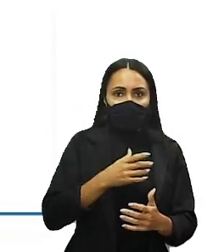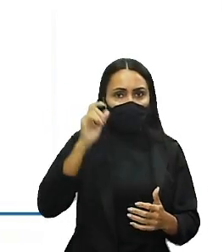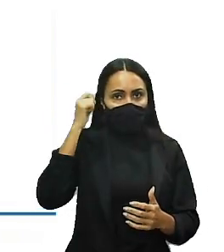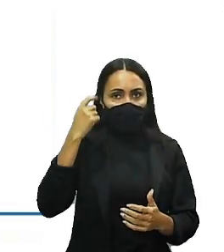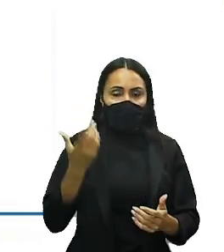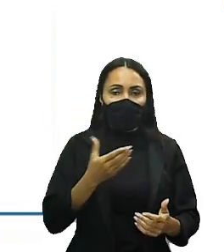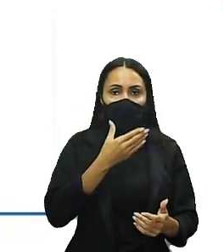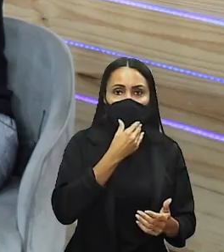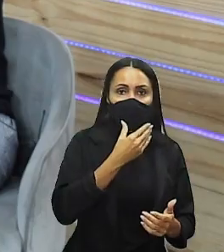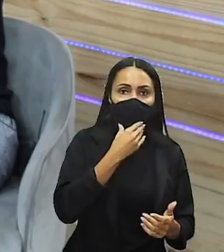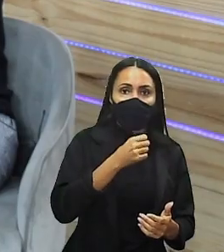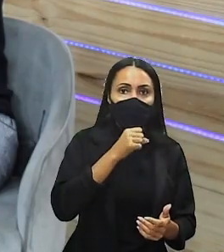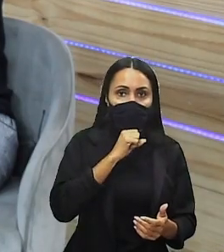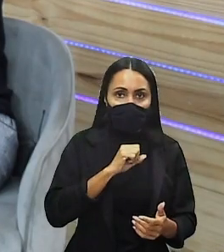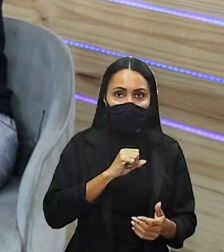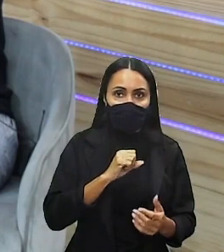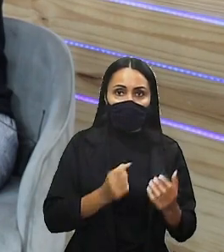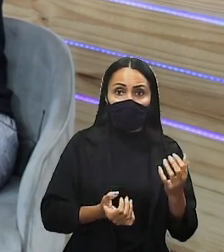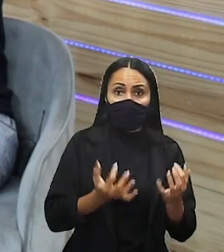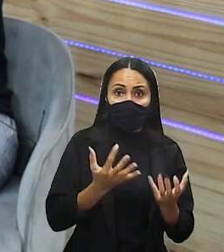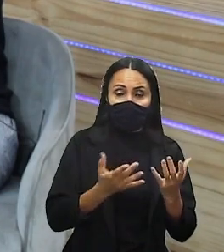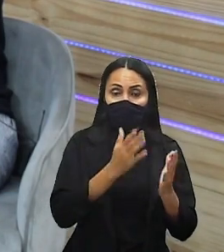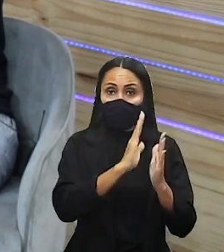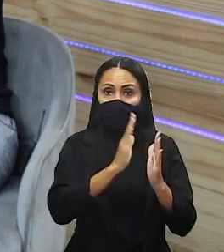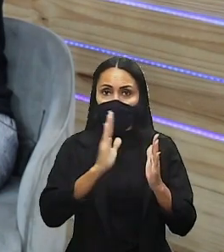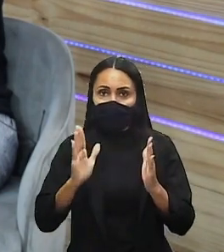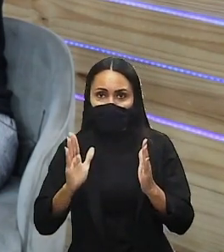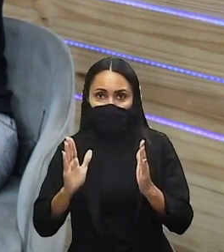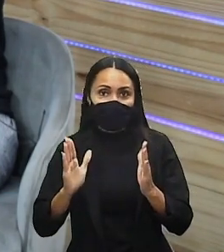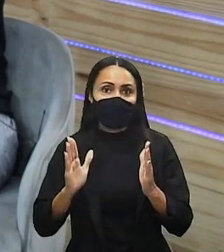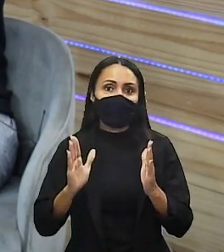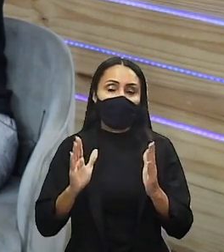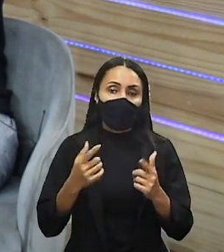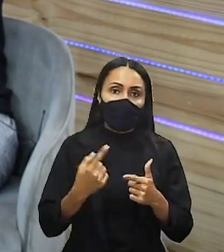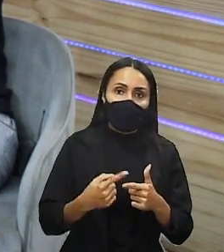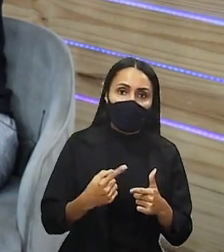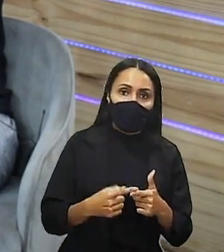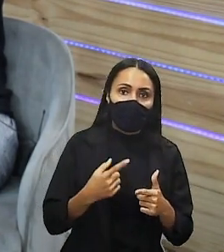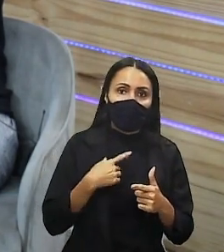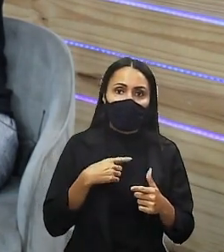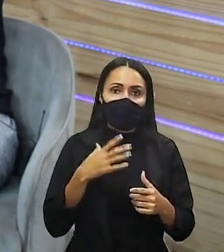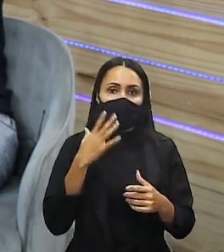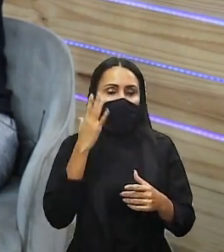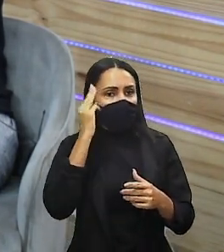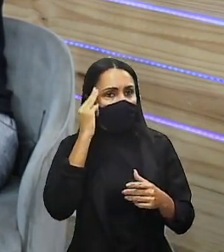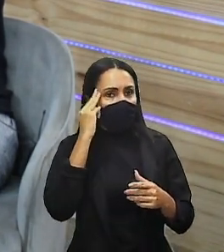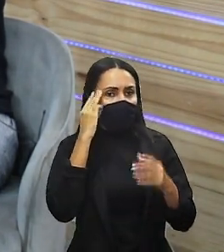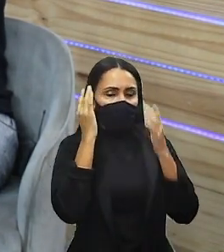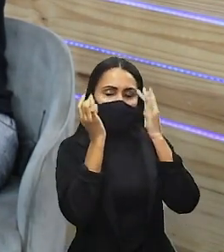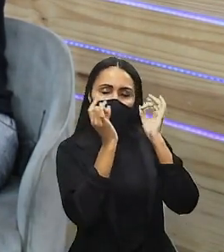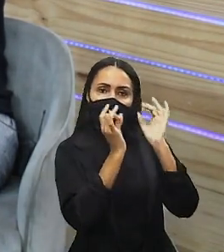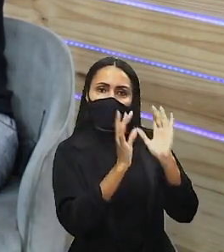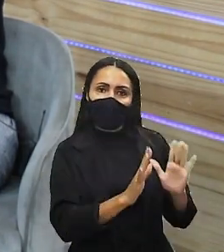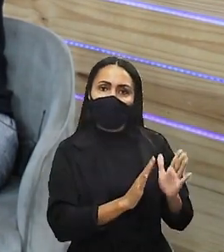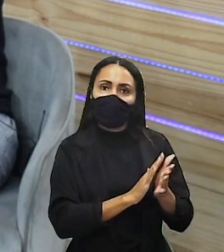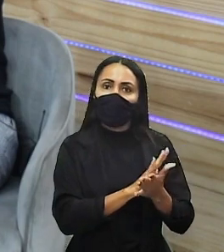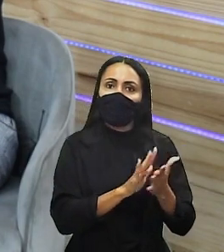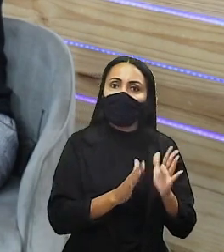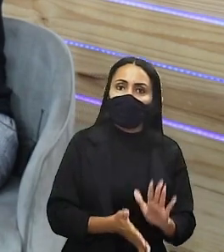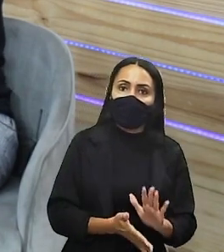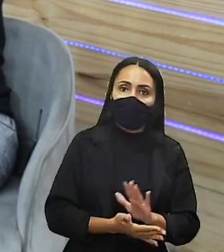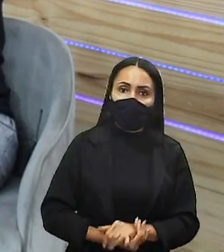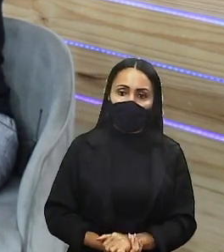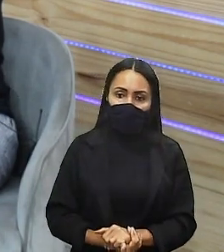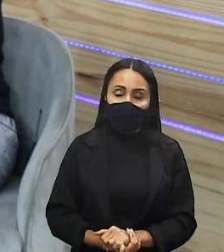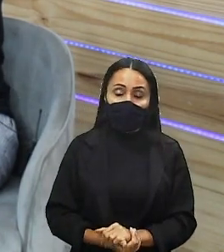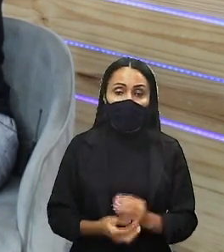velho morre, pega fogo uma biblioteca, arde uma biblioteca, porque vão-se embora muitas memórias ali. Exato. Né? E como é que a